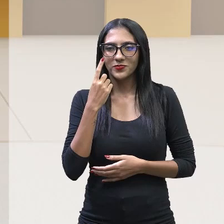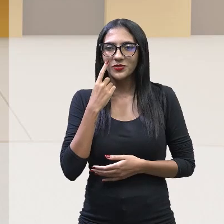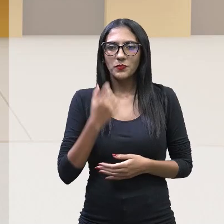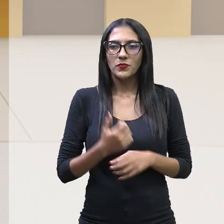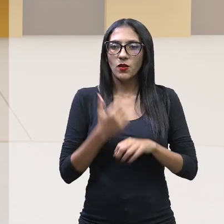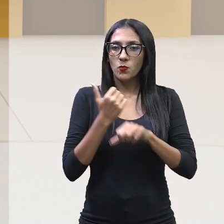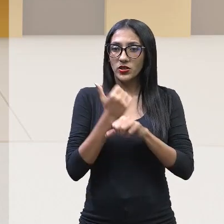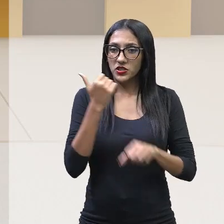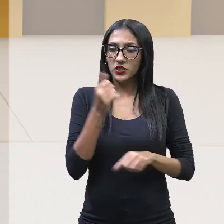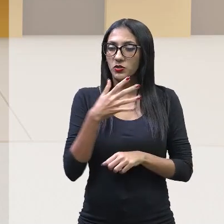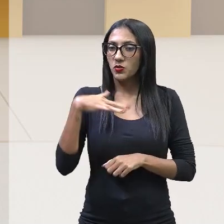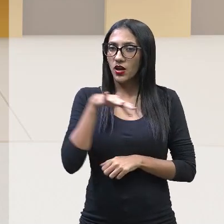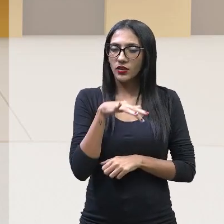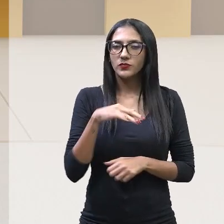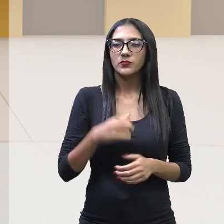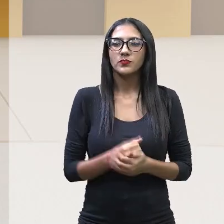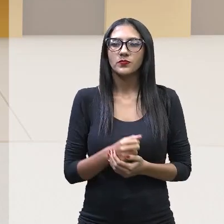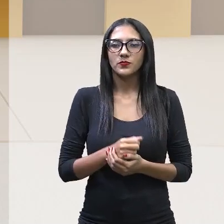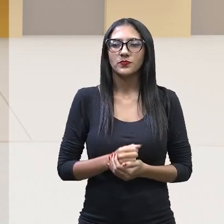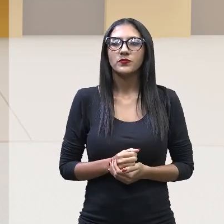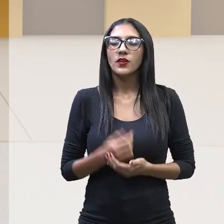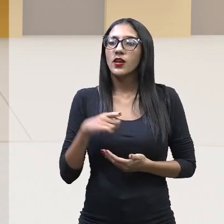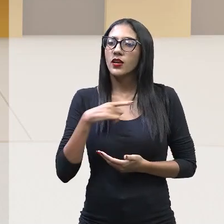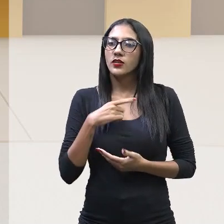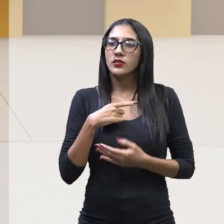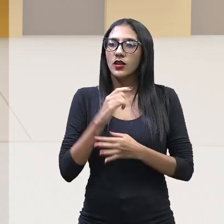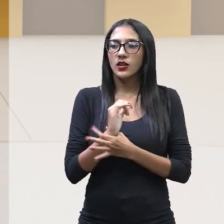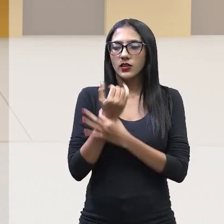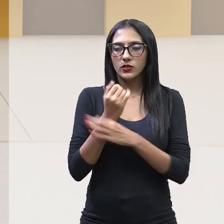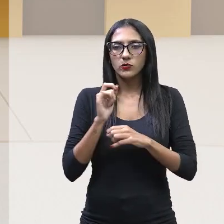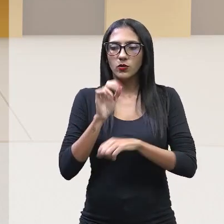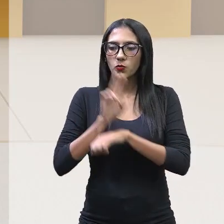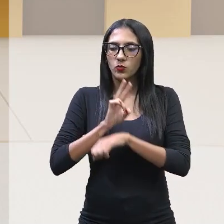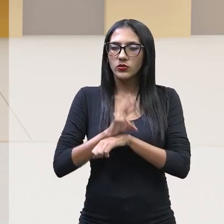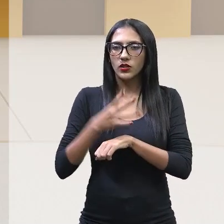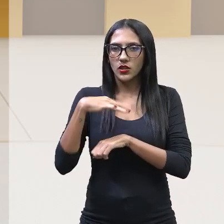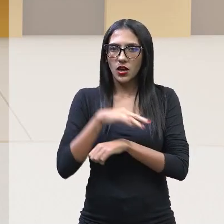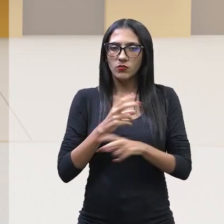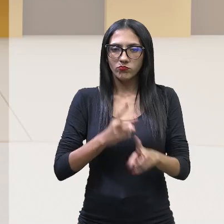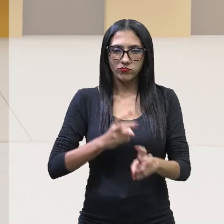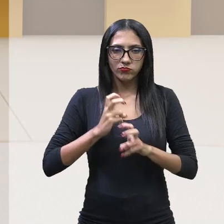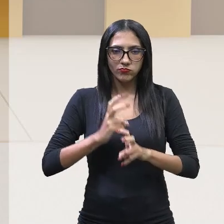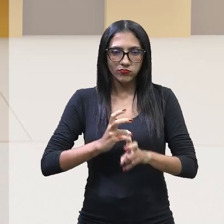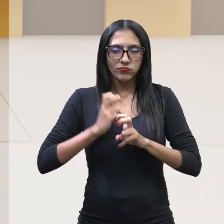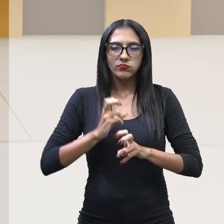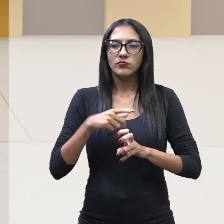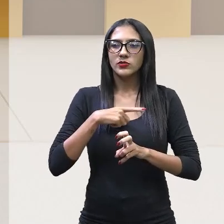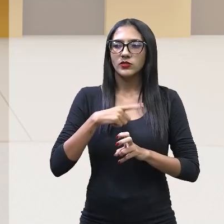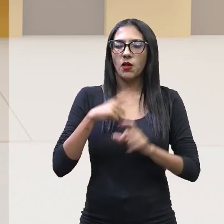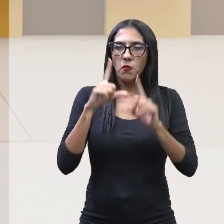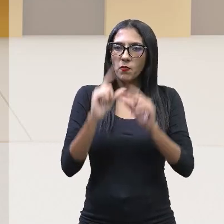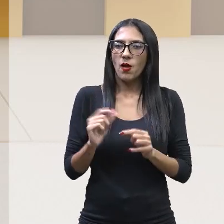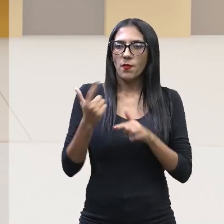ambiental. Responsável por garantir que as operações de mineração minimizem os impactos ambientais